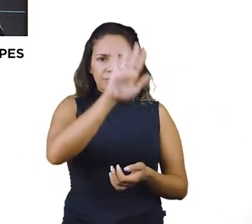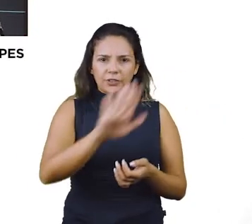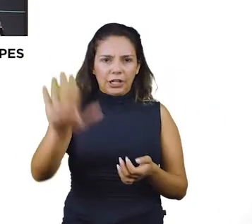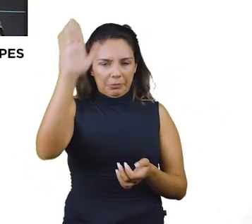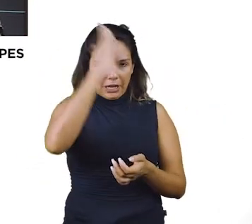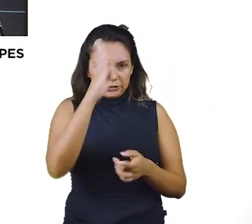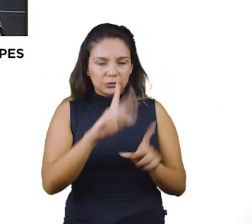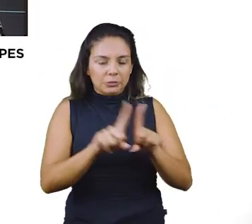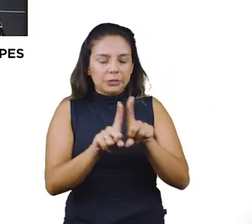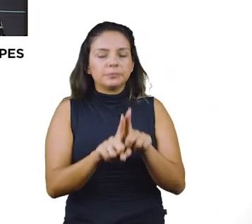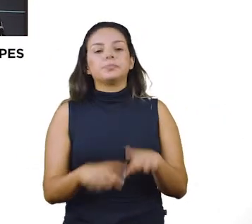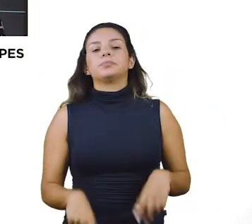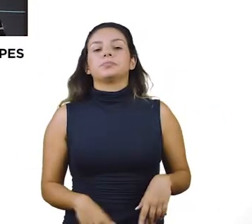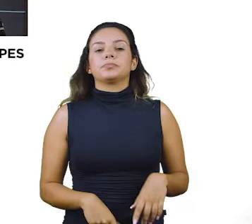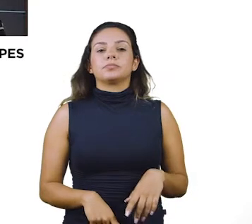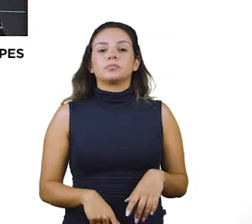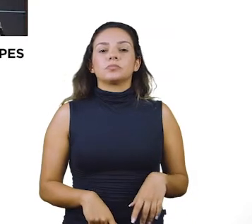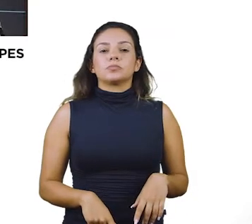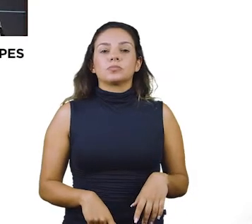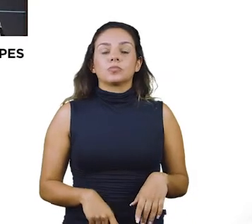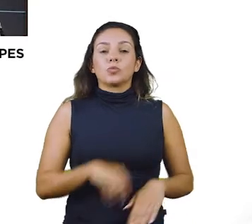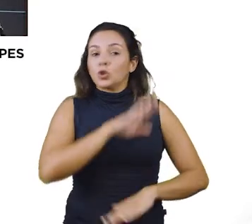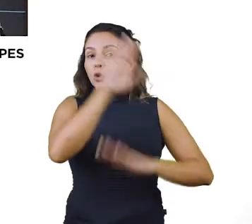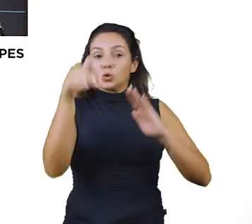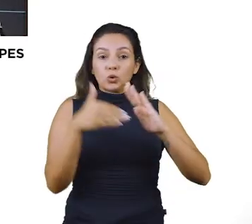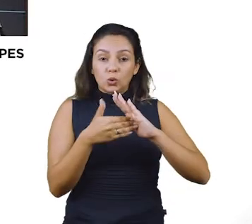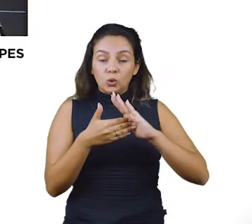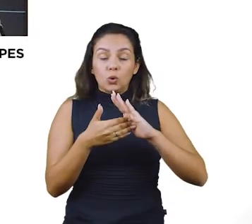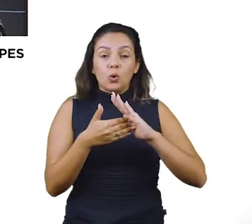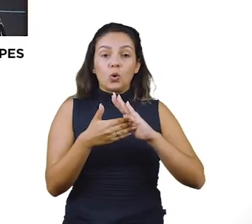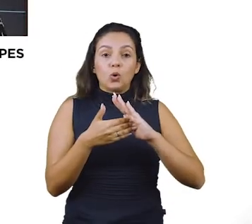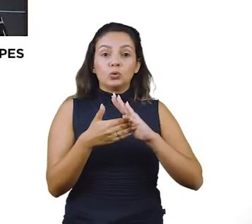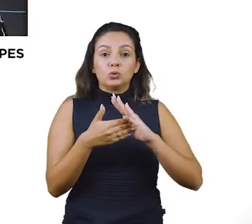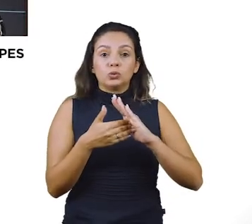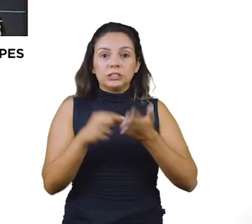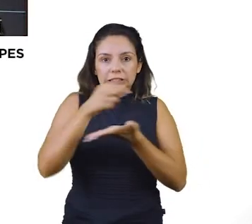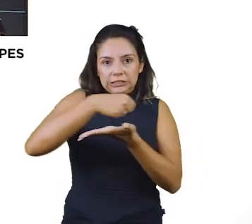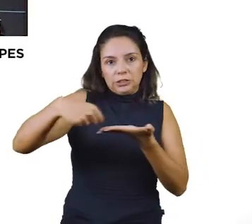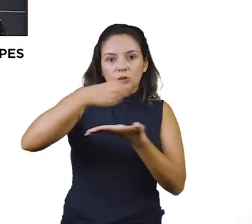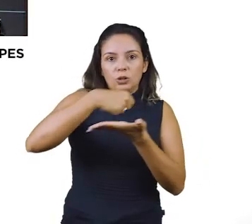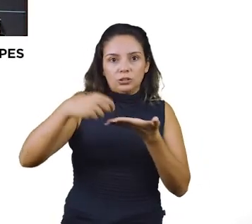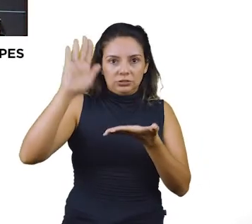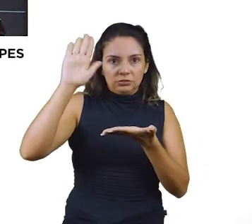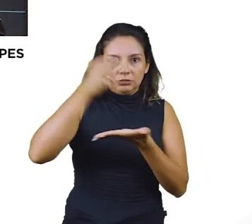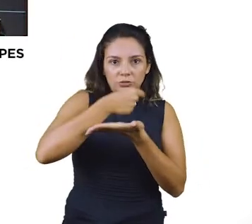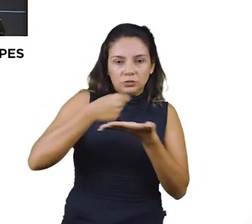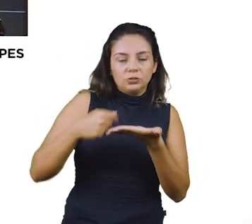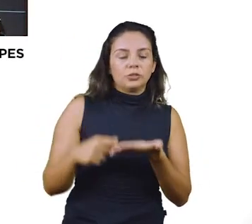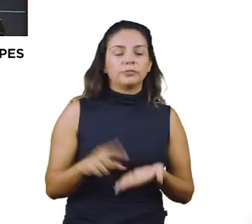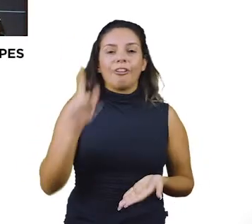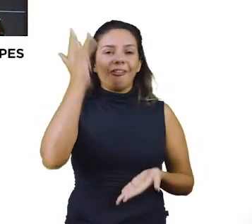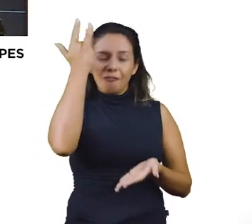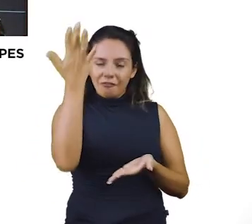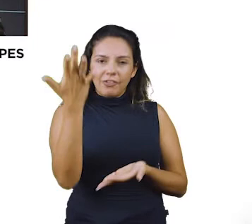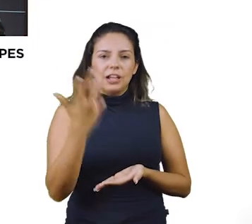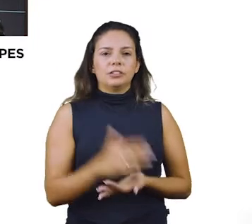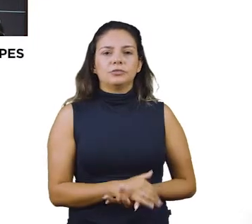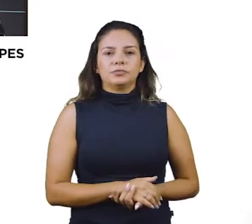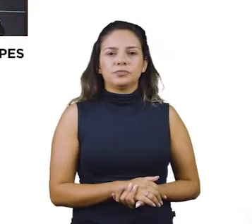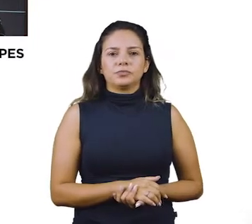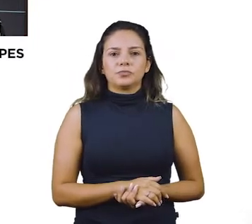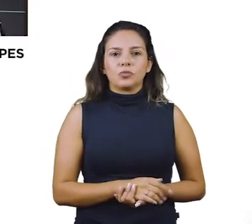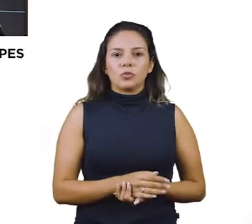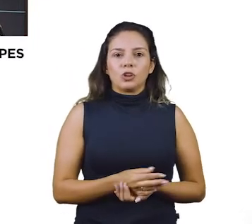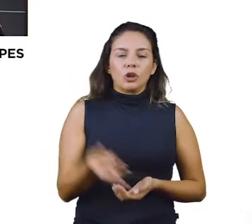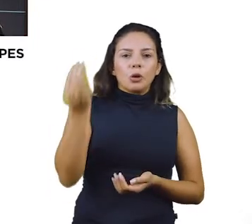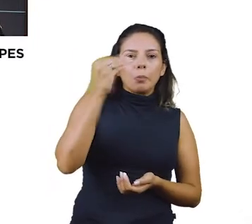Brasil também, existiam gente fazendo a mesma coisa. Não existia essa facilidade de